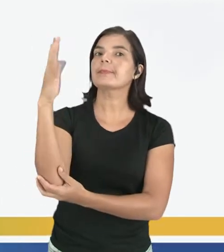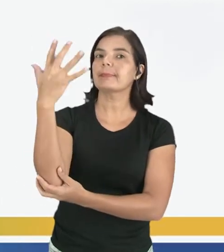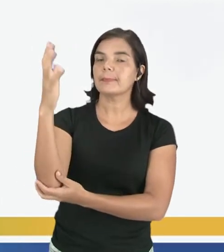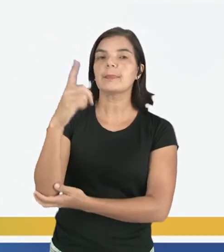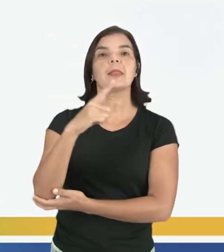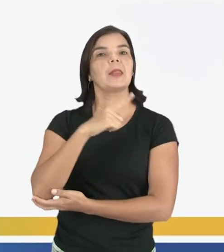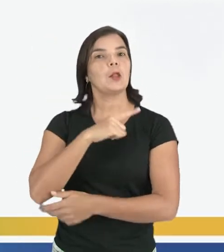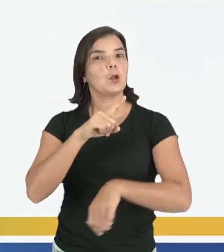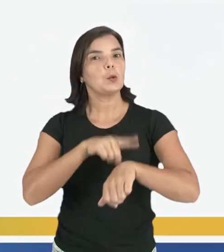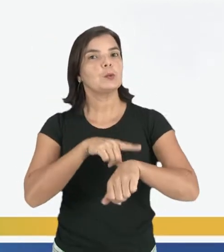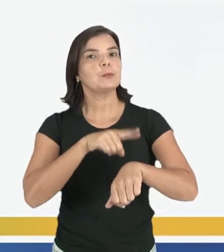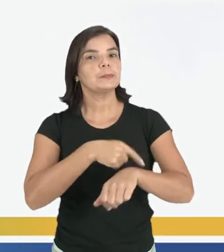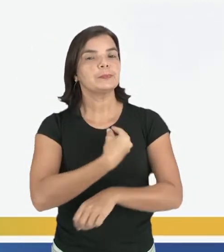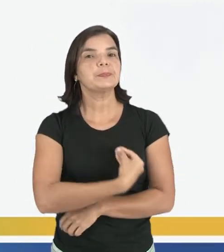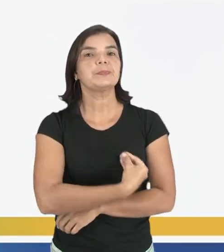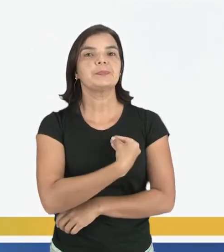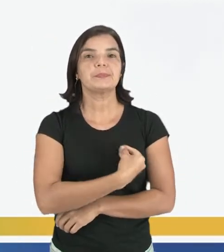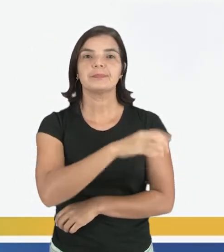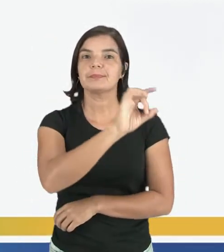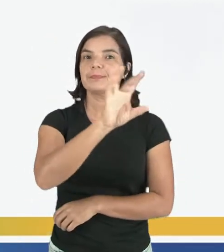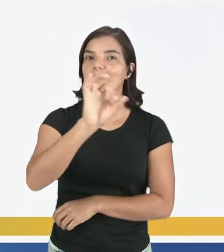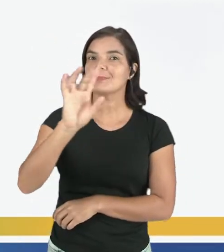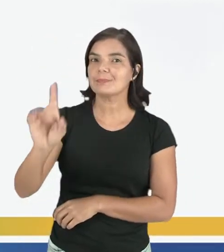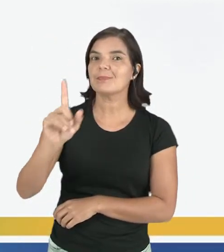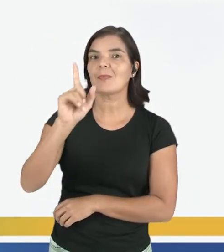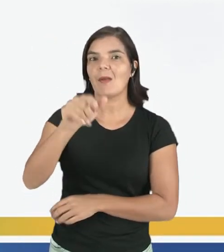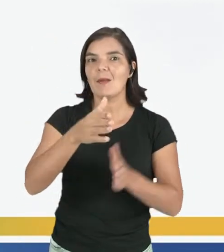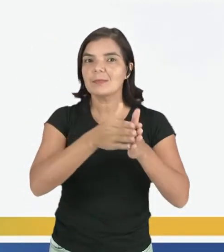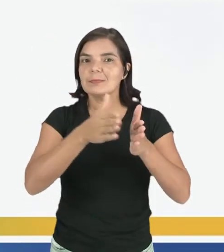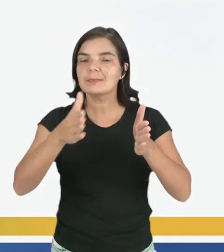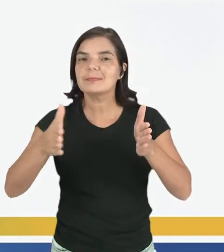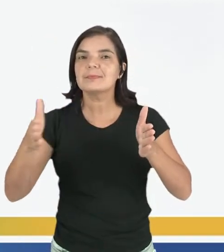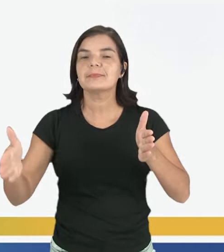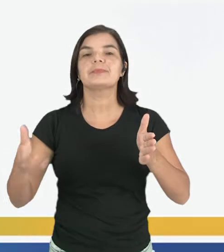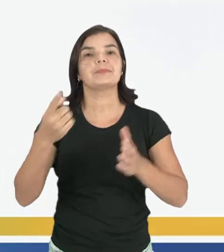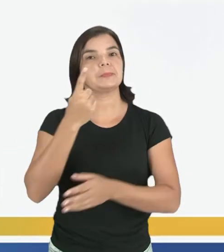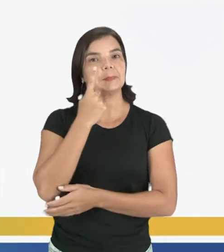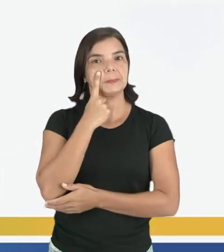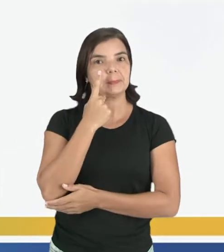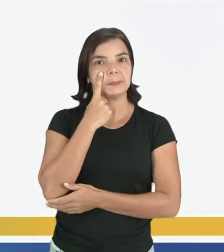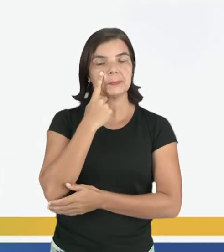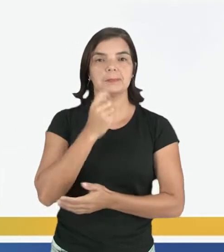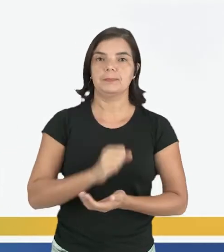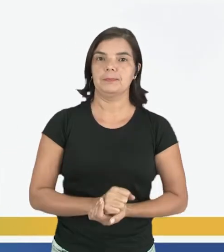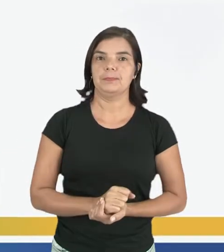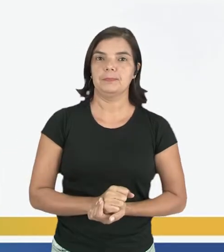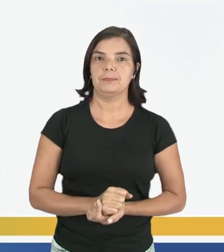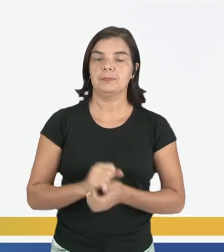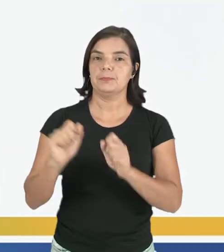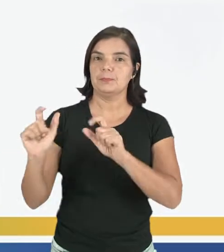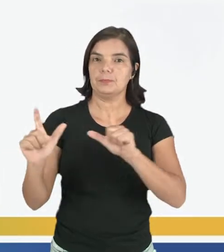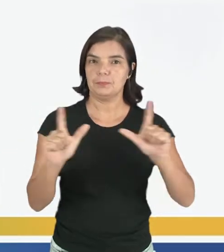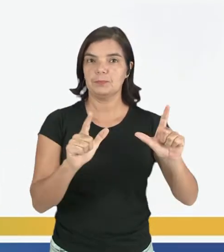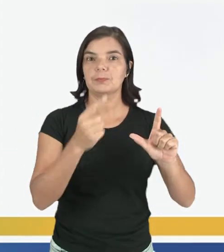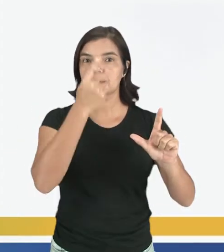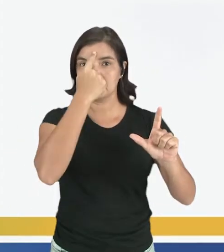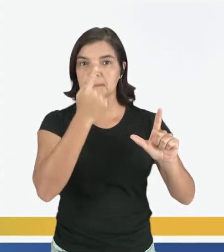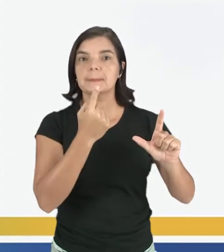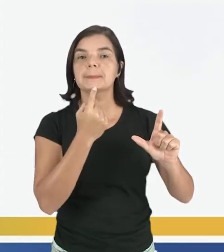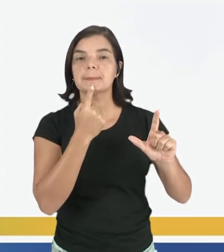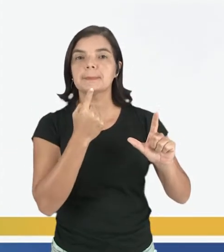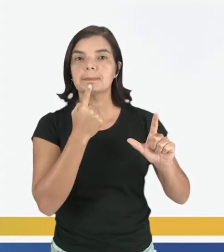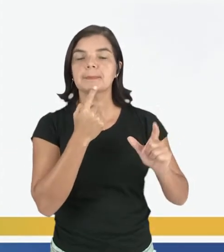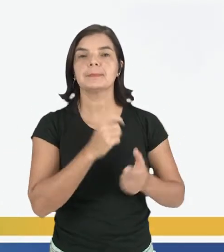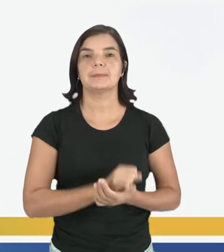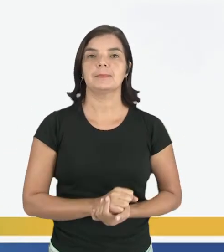têm um tempo de vida e cada tempo é uma fase. Então, olha só. Olha aqui comigo, eu trouxe uma imagem para vocês.